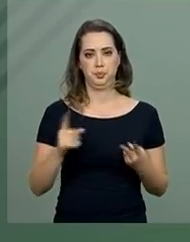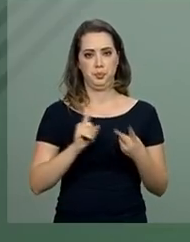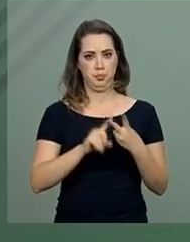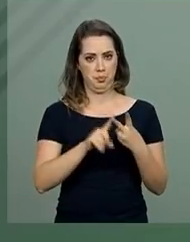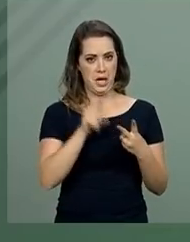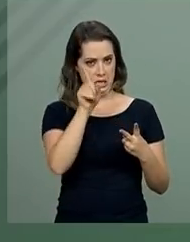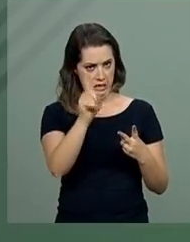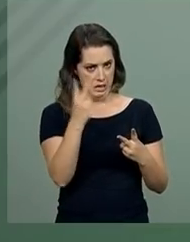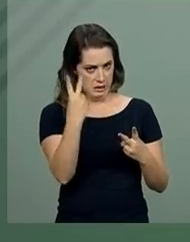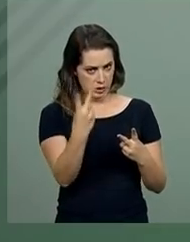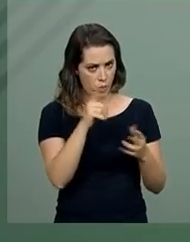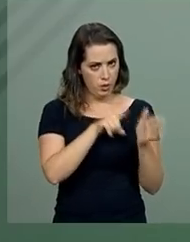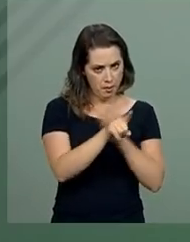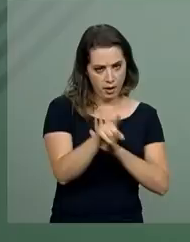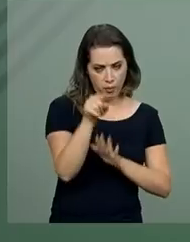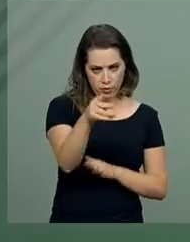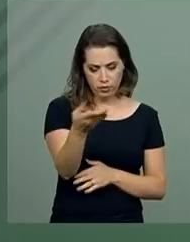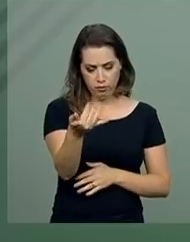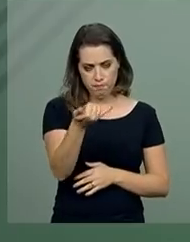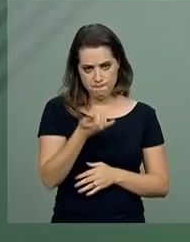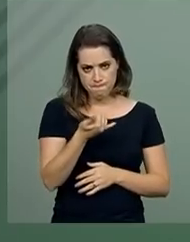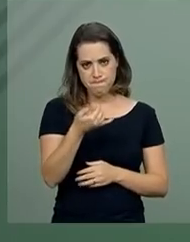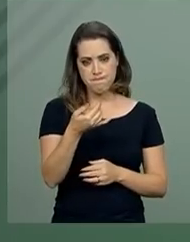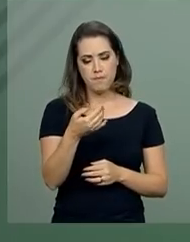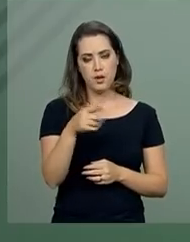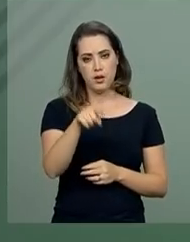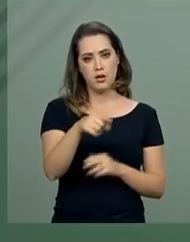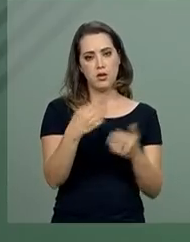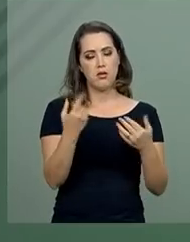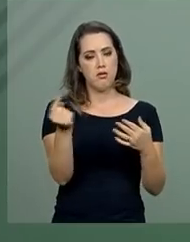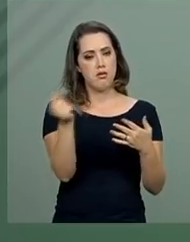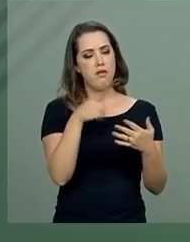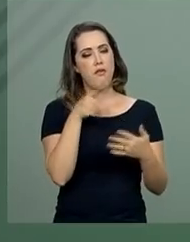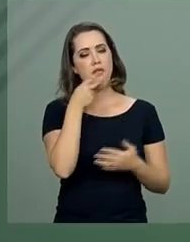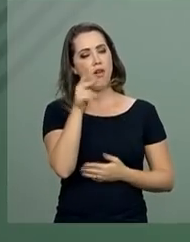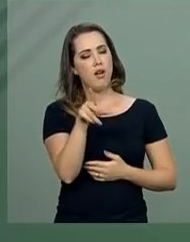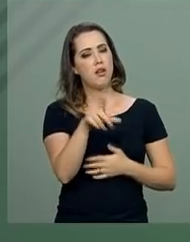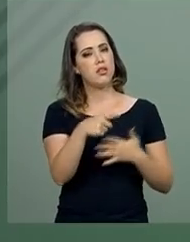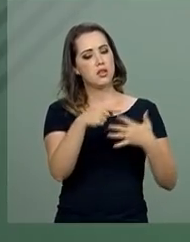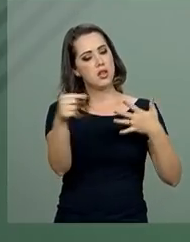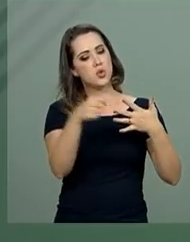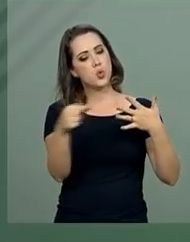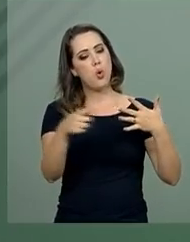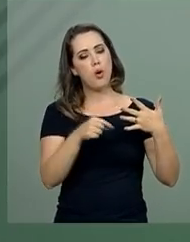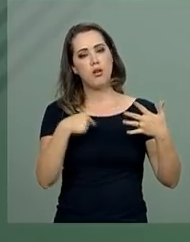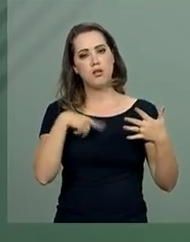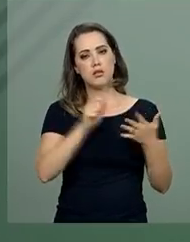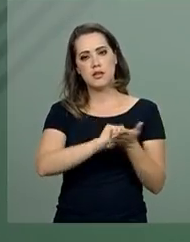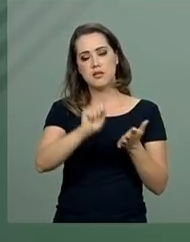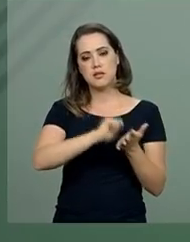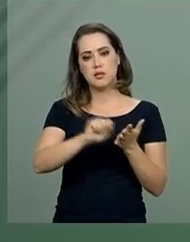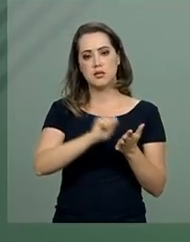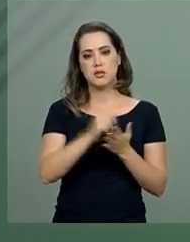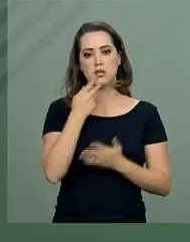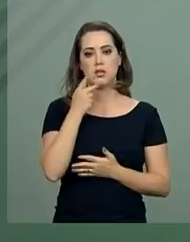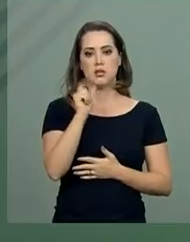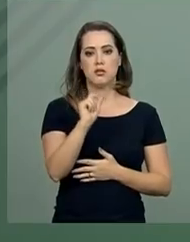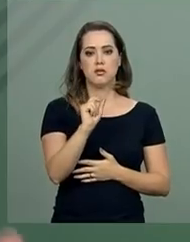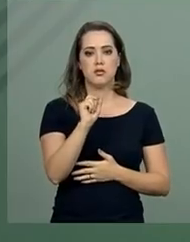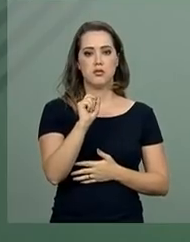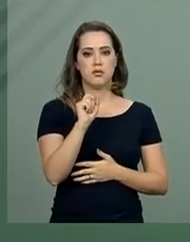à segunda pergunta relativa aos atos assinados eu diria que